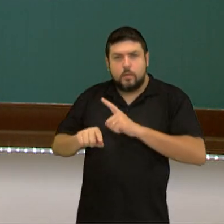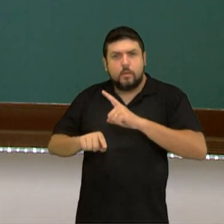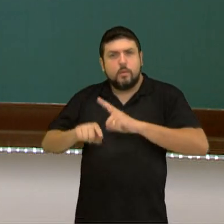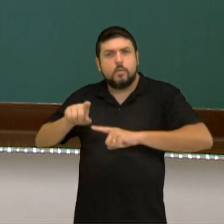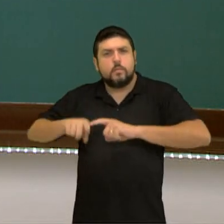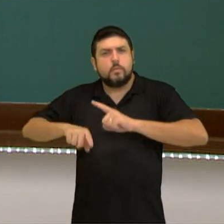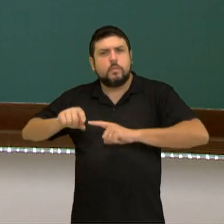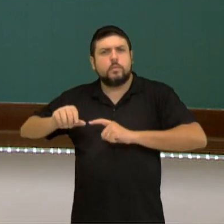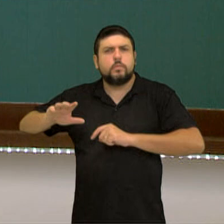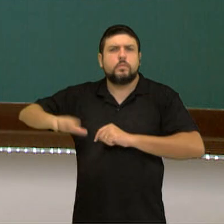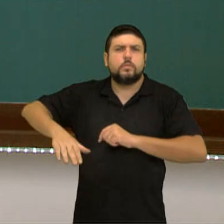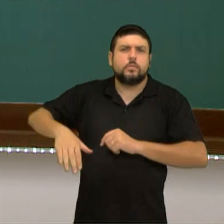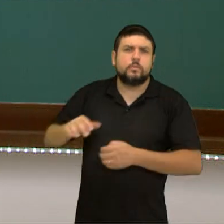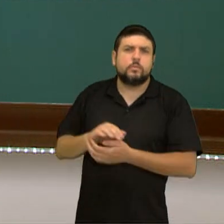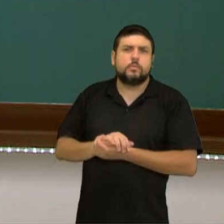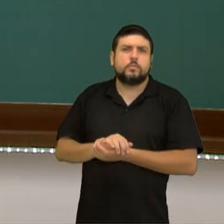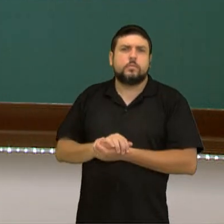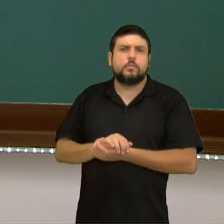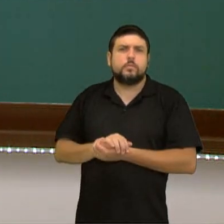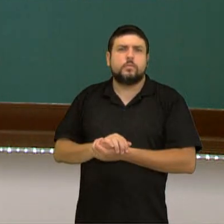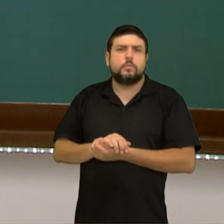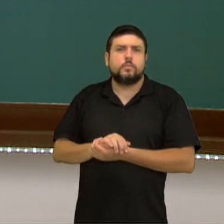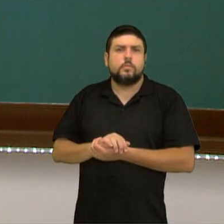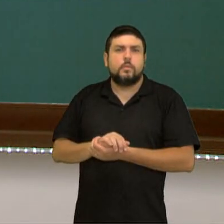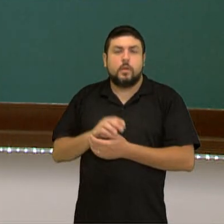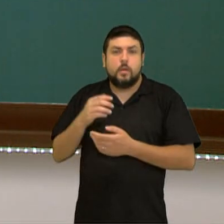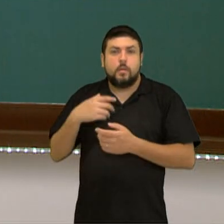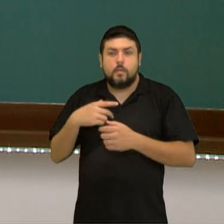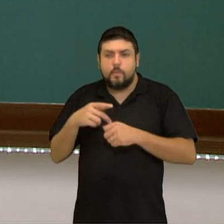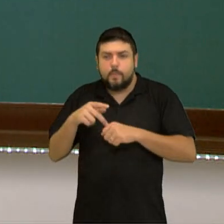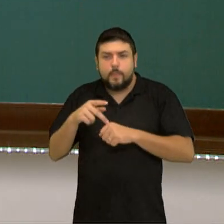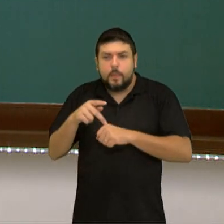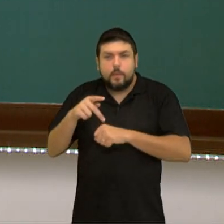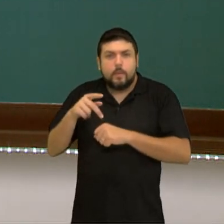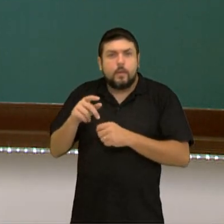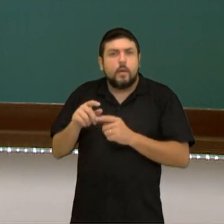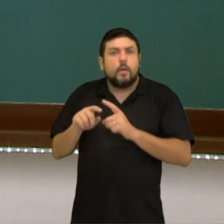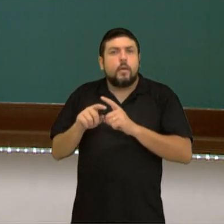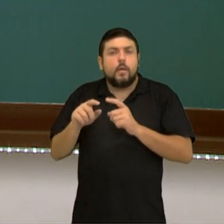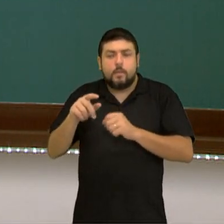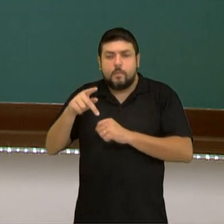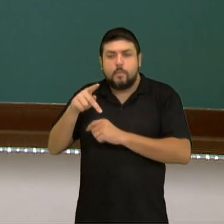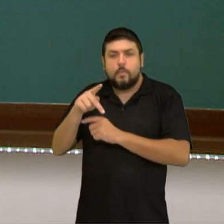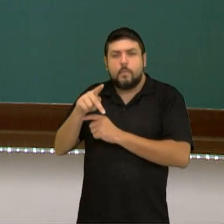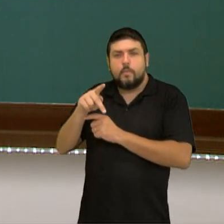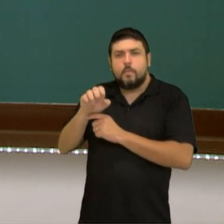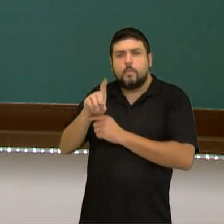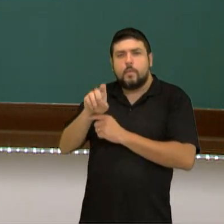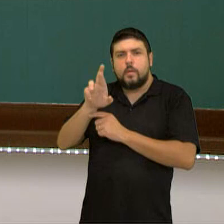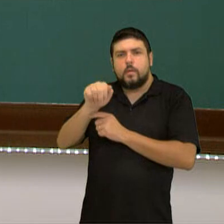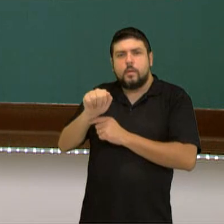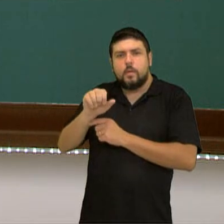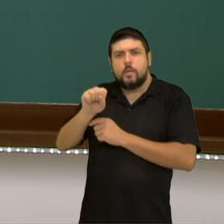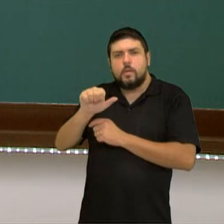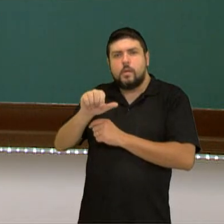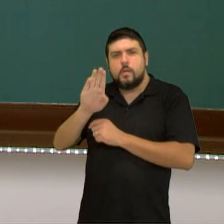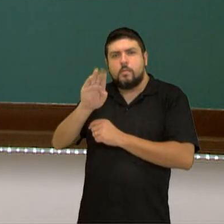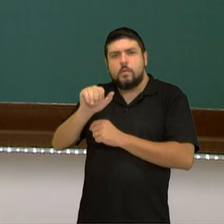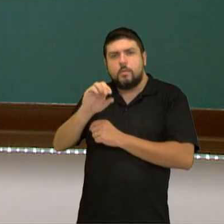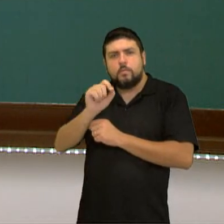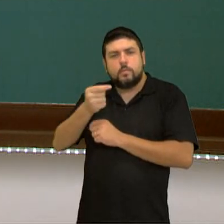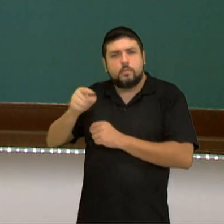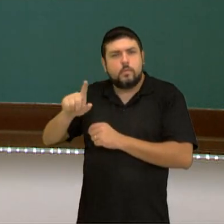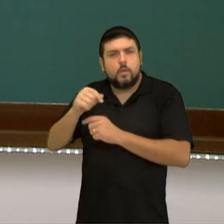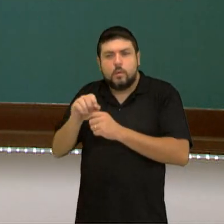produzimos tanto mármore, a maioria dos nossos mármores a gente importa. Pedra-sabão era um material mais acessível.